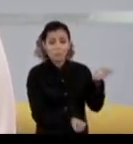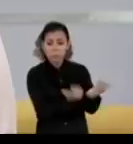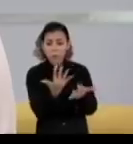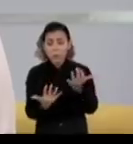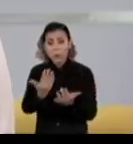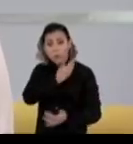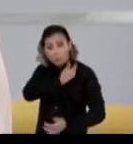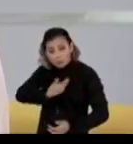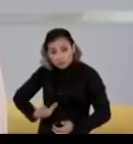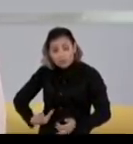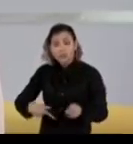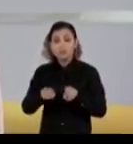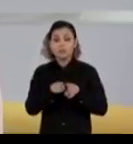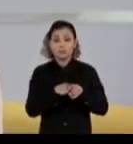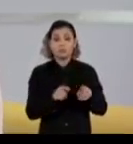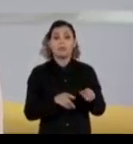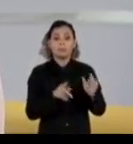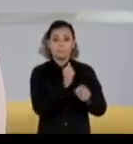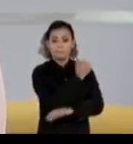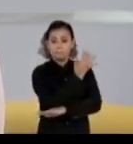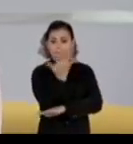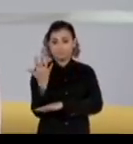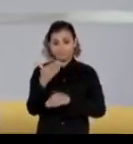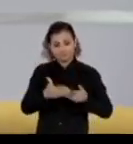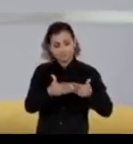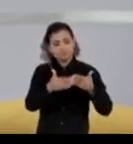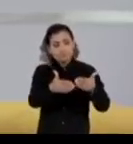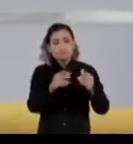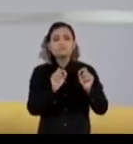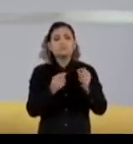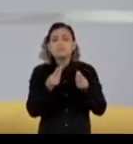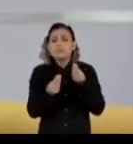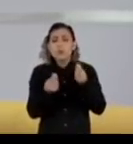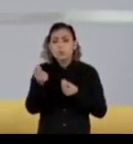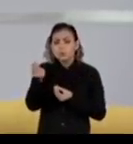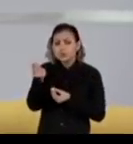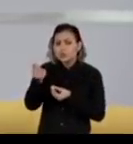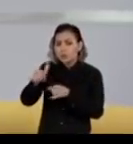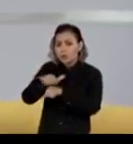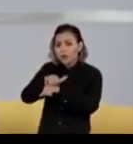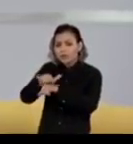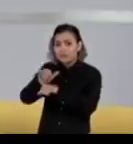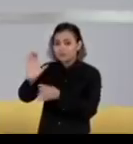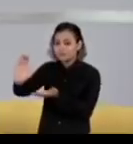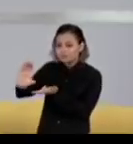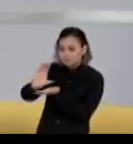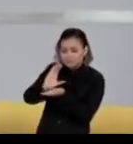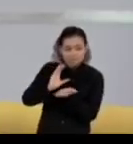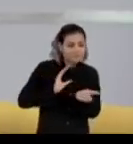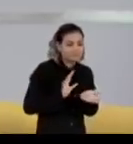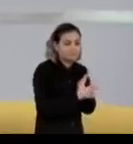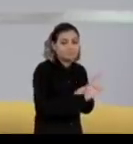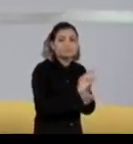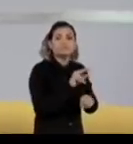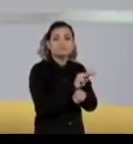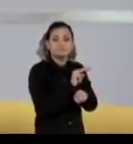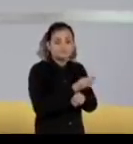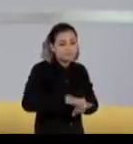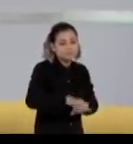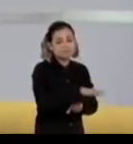e o Ministério do Meio Ambiente definem como será usado o dinheiro da Lava Jato para combater as queimadas na